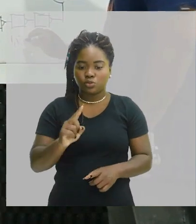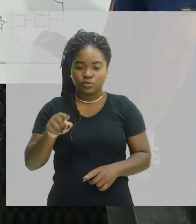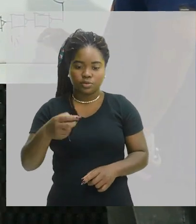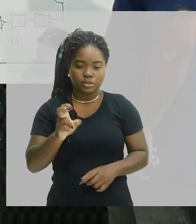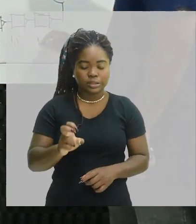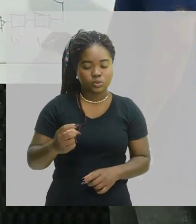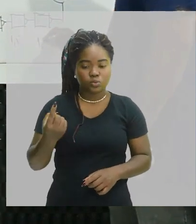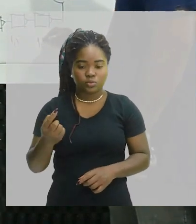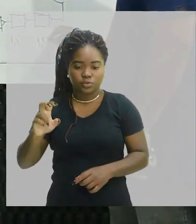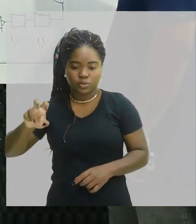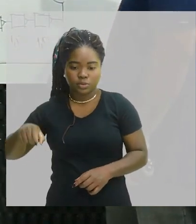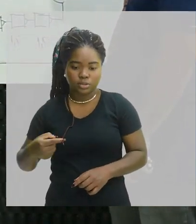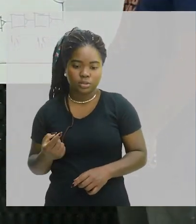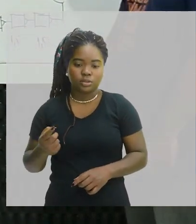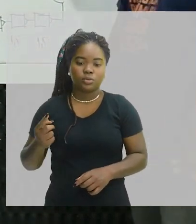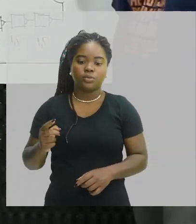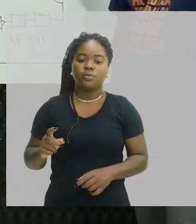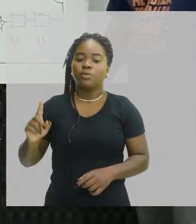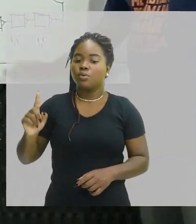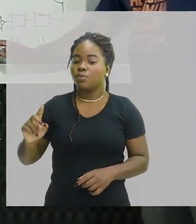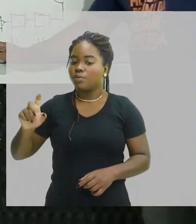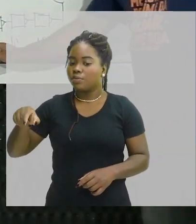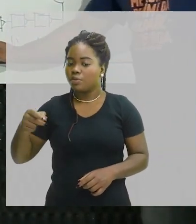mais 1,5 mais 1,5.